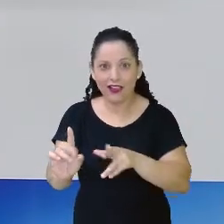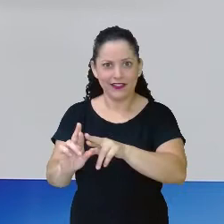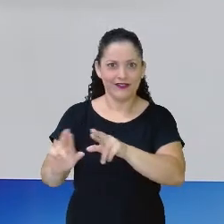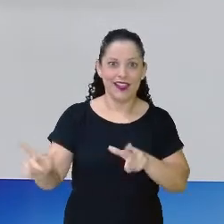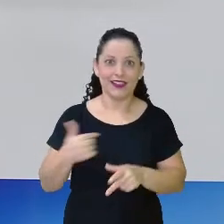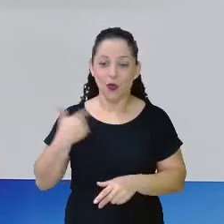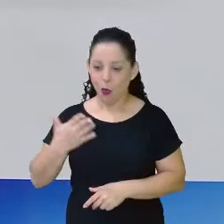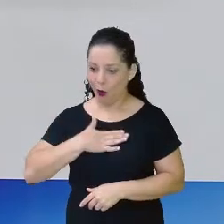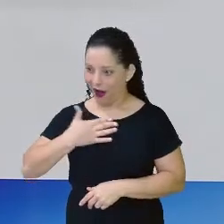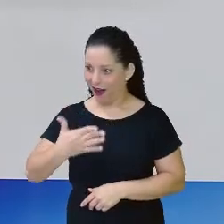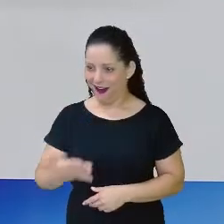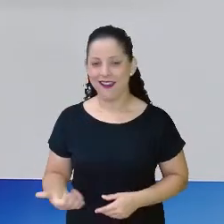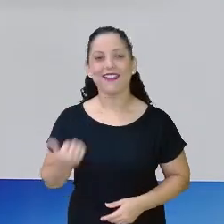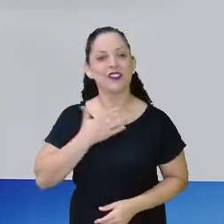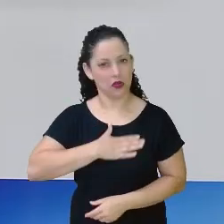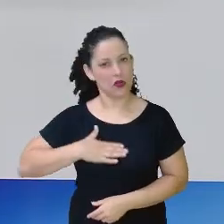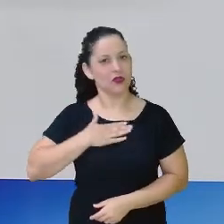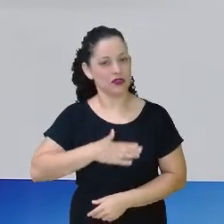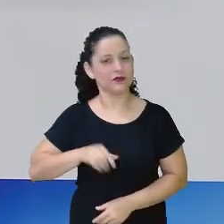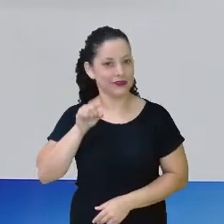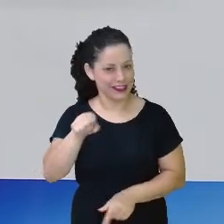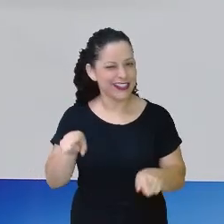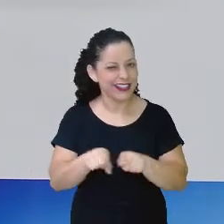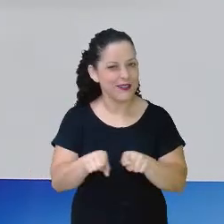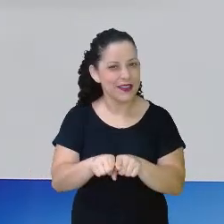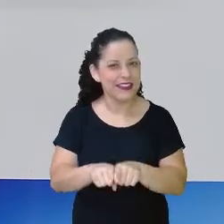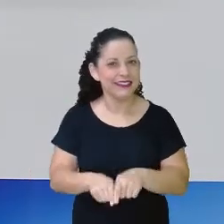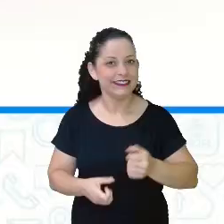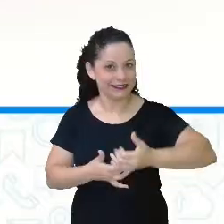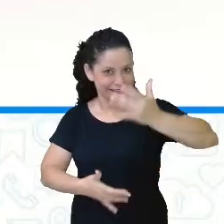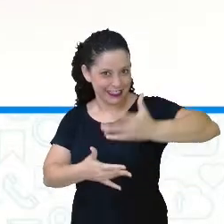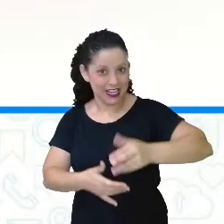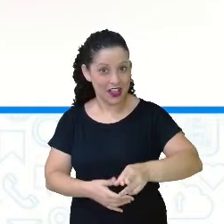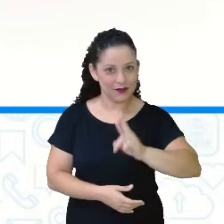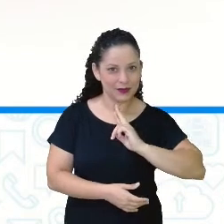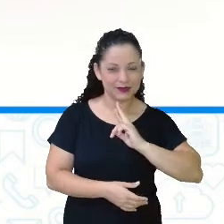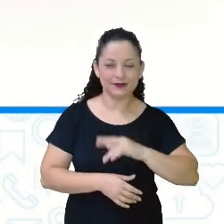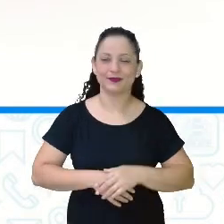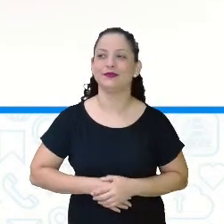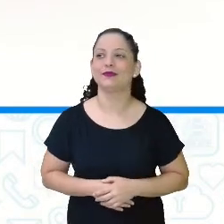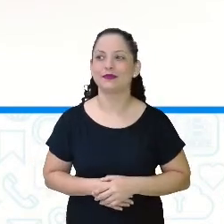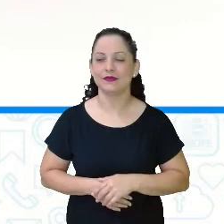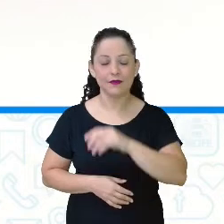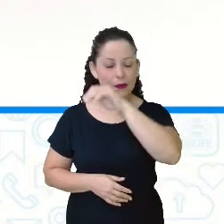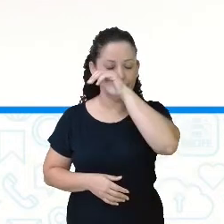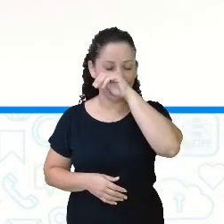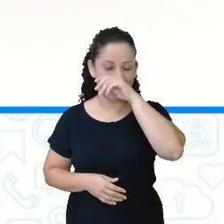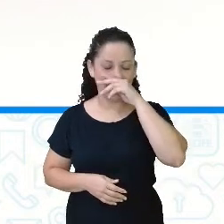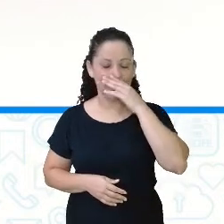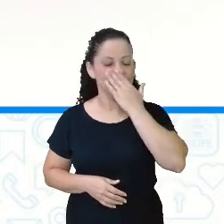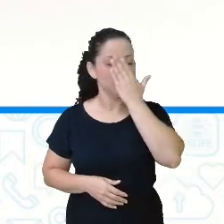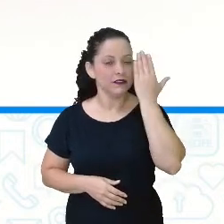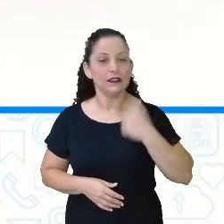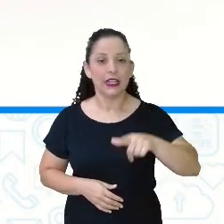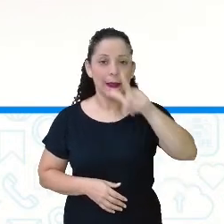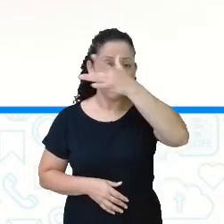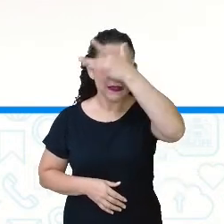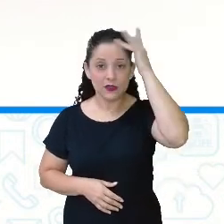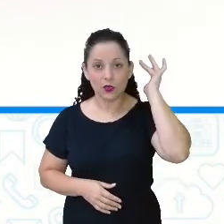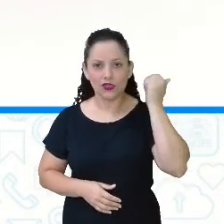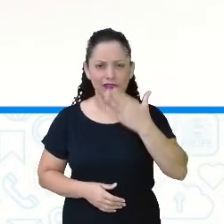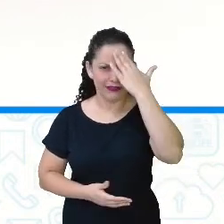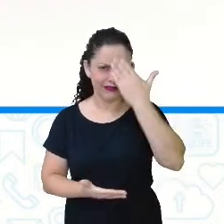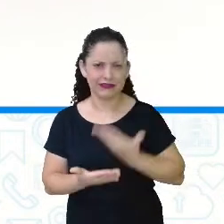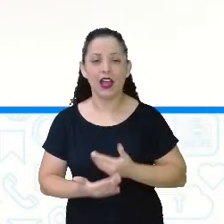ser surpreendida. Você também? Diz para mim aí. Alguns estudiosos acreditam que os contos de